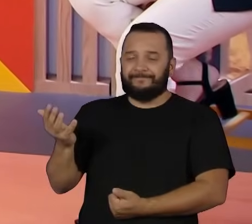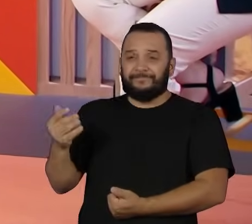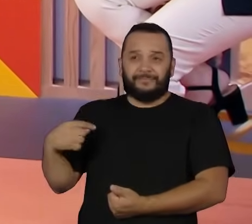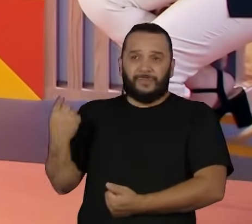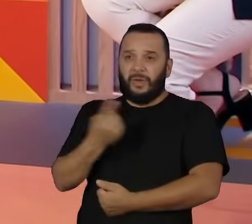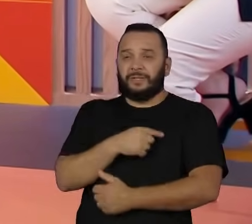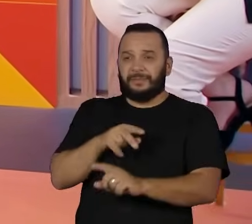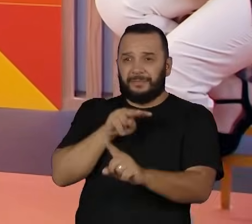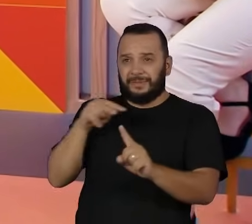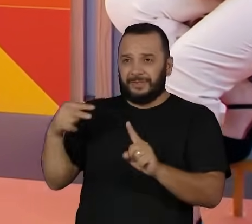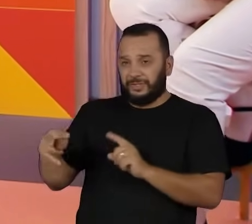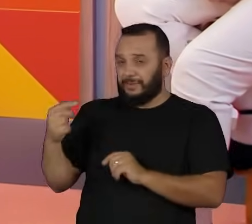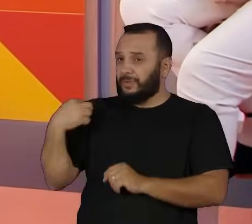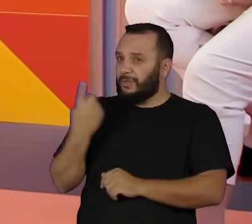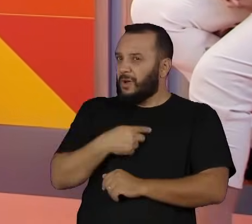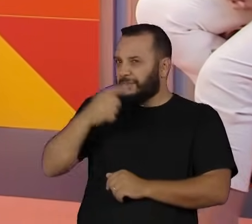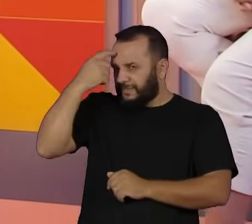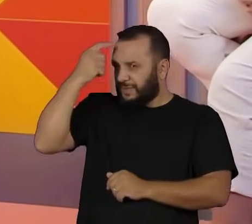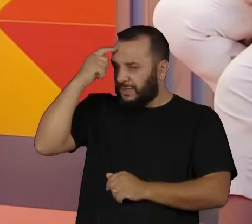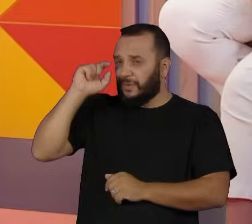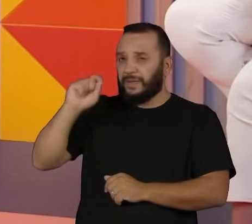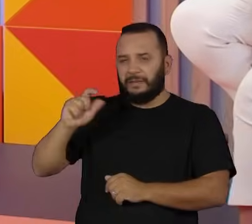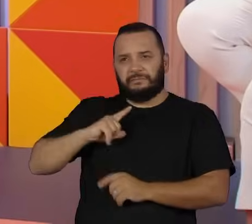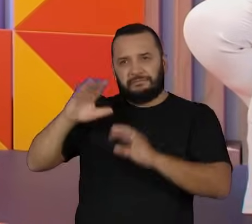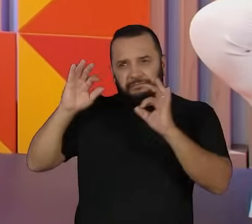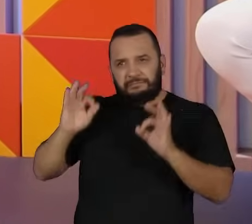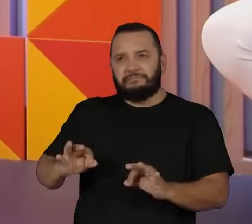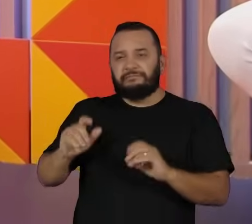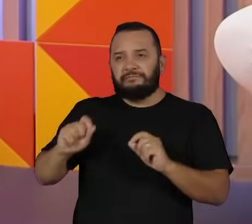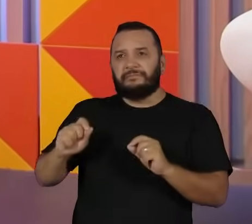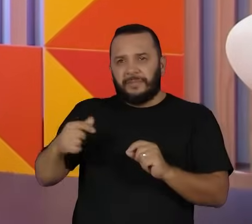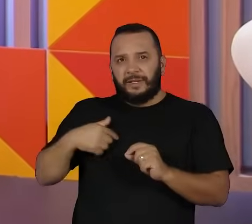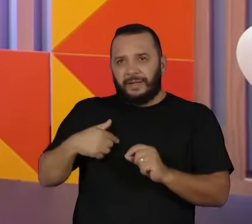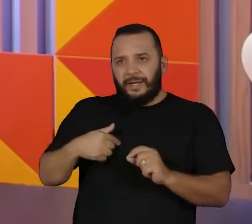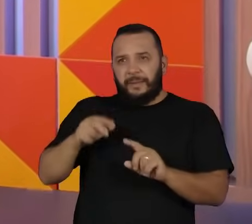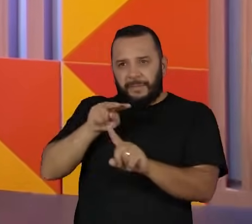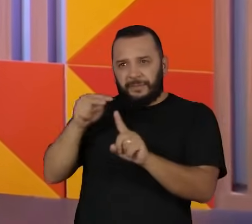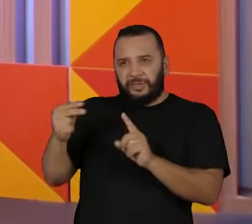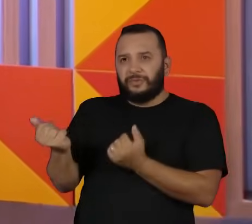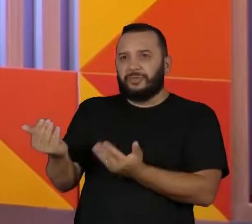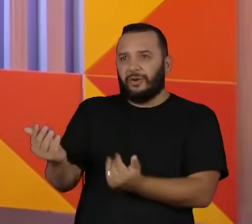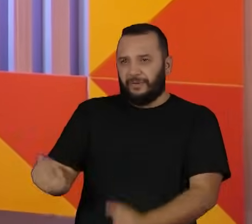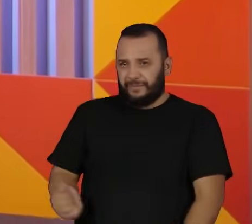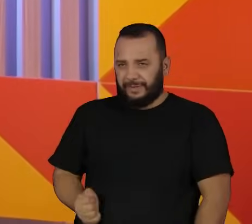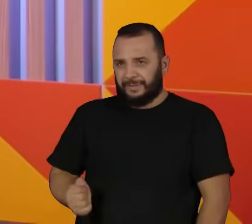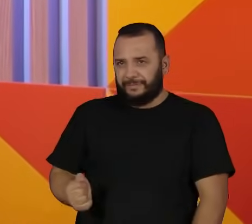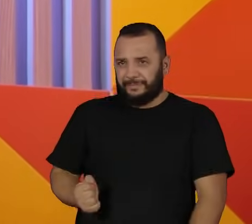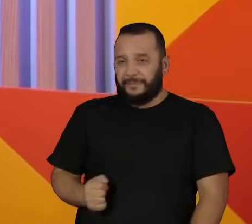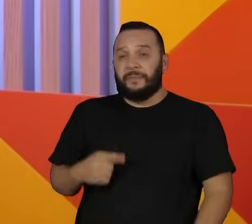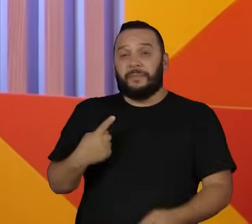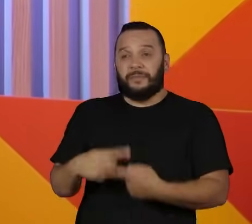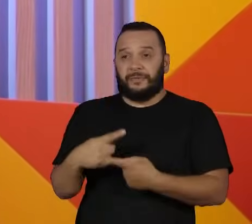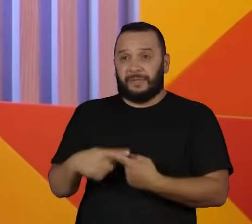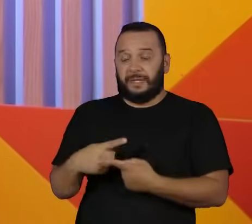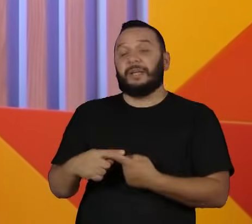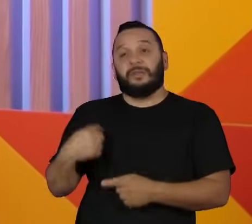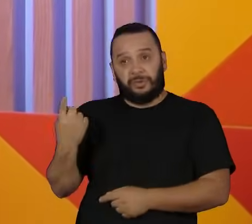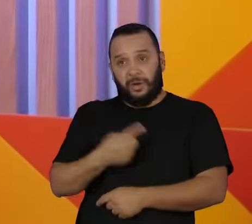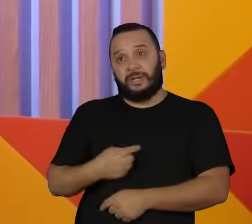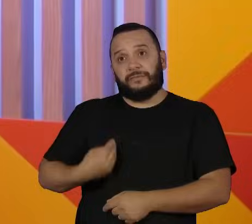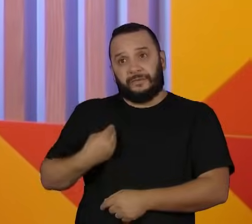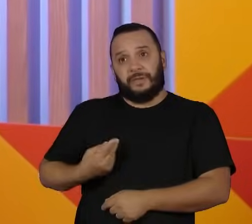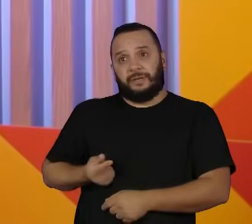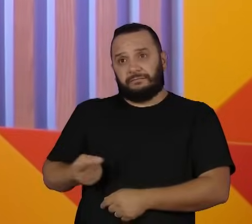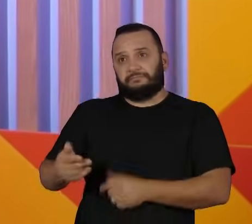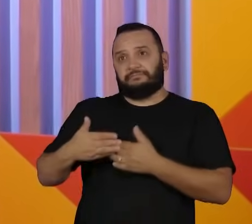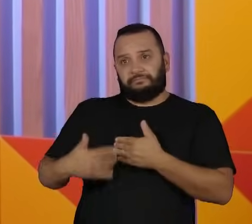gente considere, com certeza, em todos os aspectos possíveis, a visão da juventude. Primeiro por uma questão temporal, porque a gente vai ficar aqui por muito